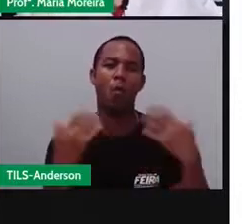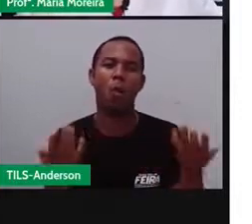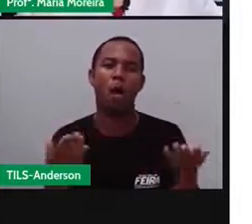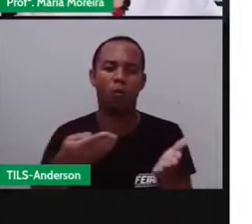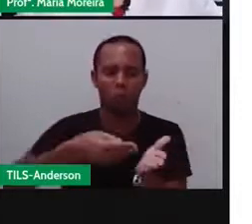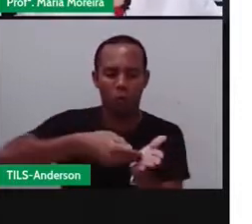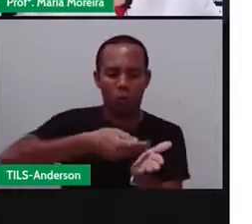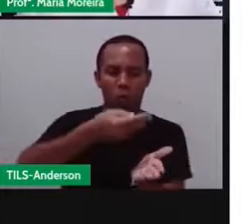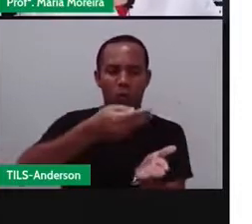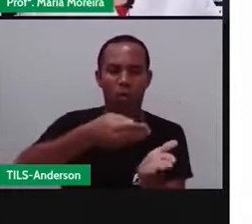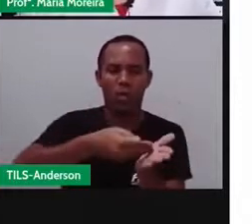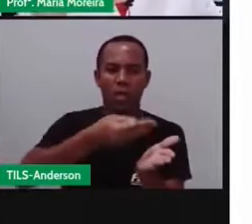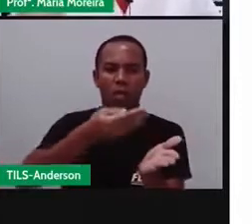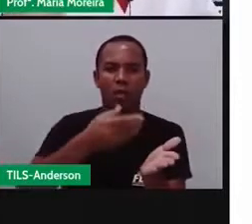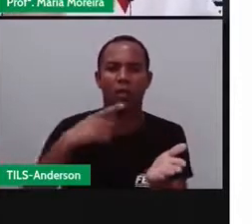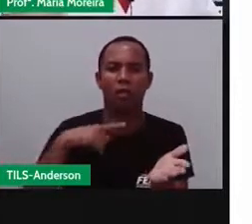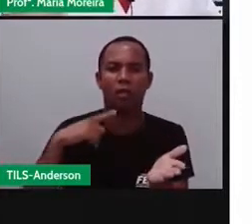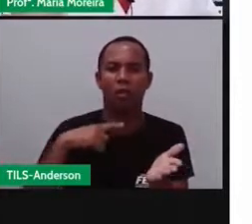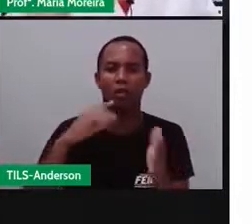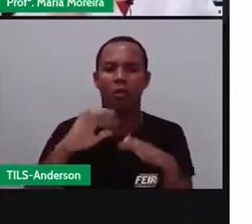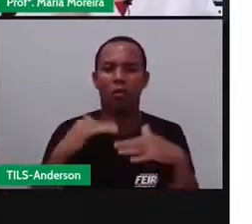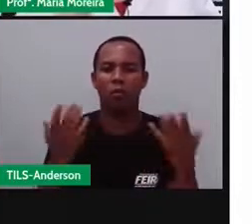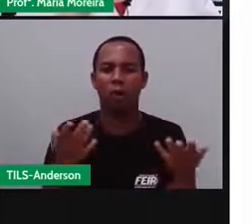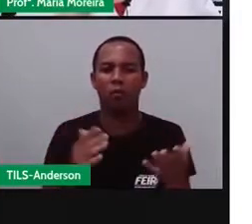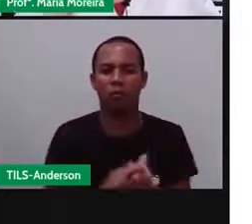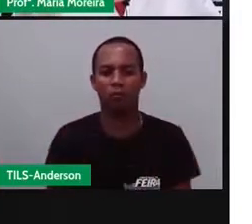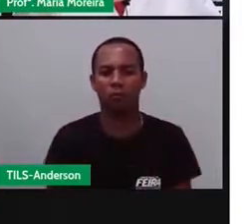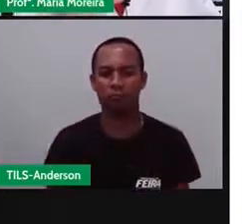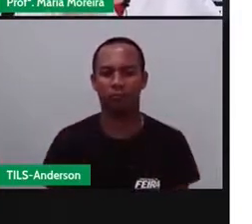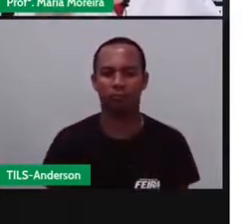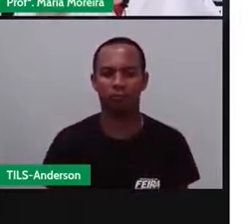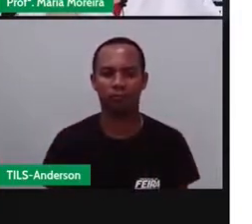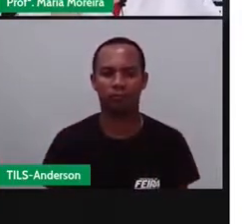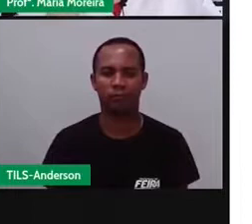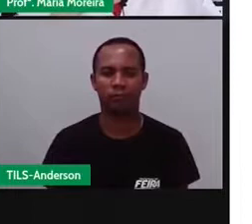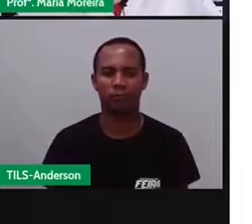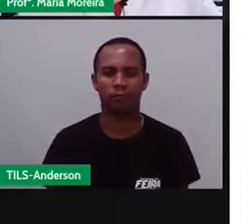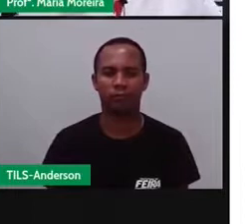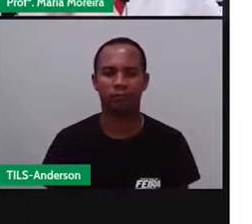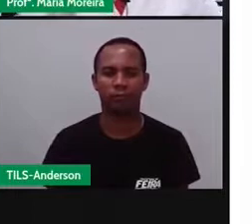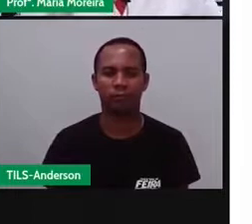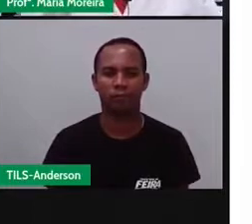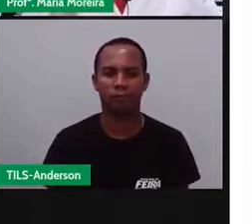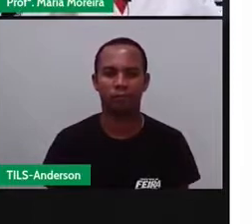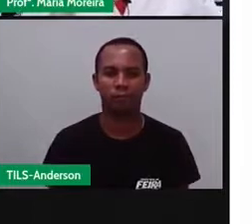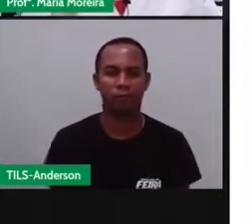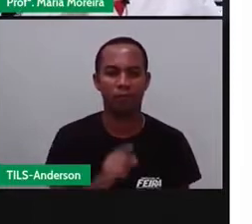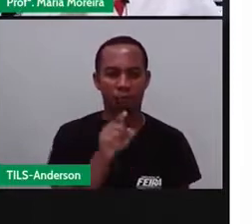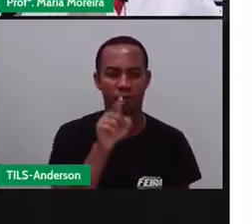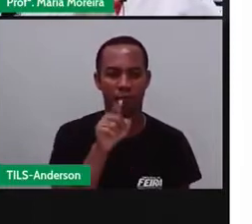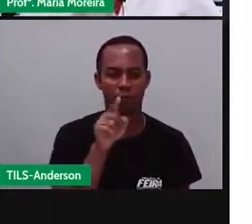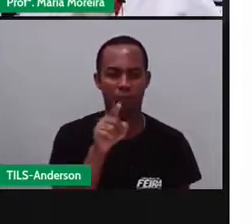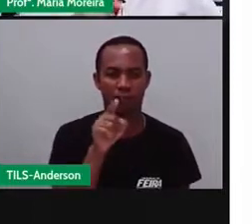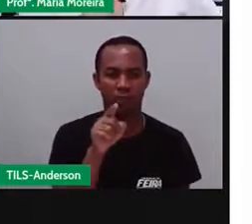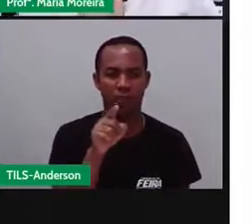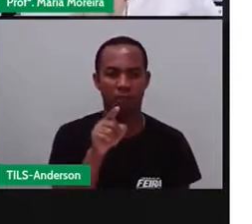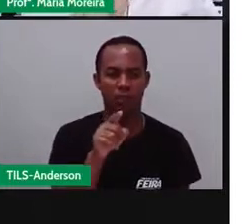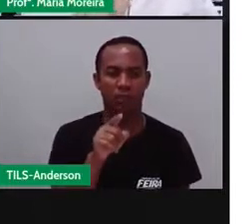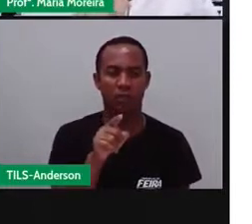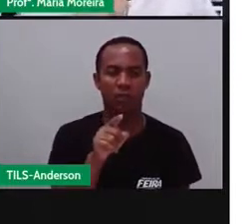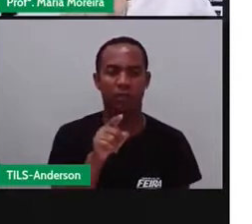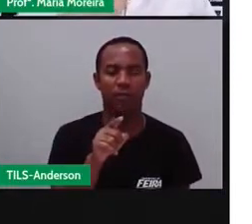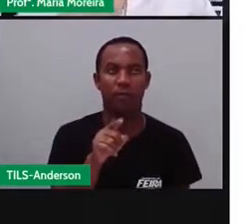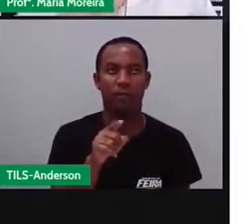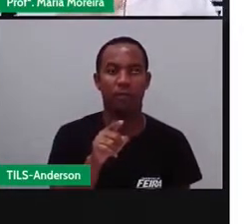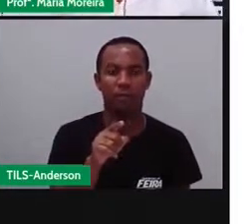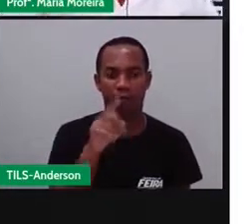colheres existem? A Pro acabou de falar que são o quê? 4, que aí na imagem tem 3. Vocês, provavelmente, né? Anderson